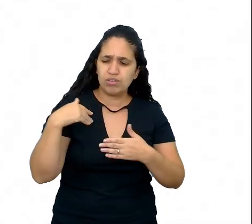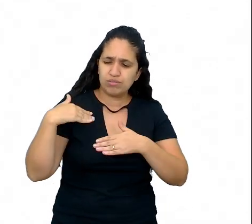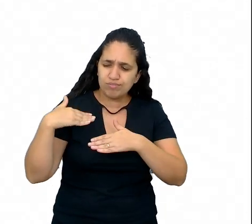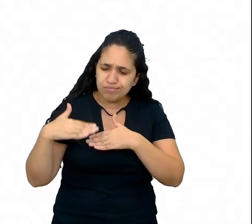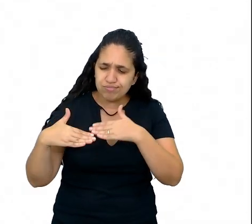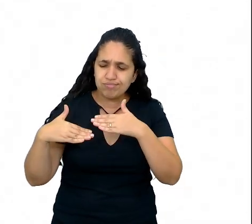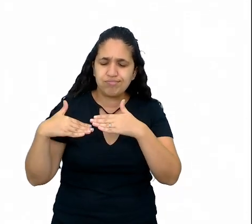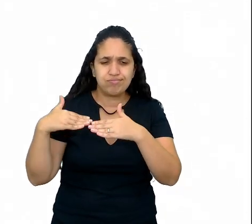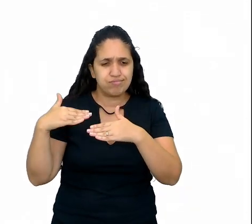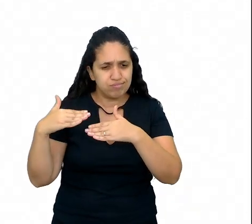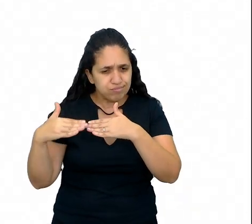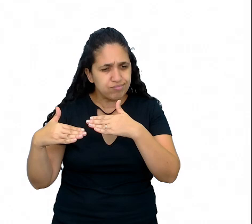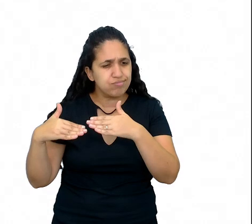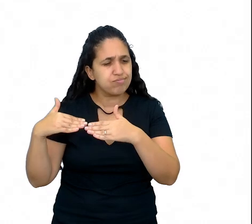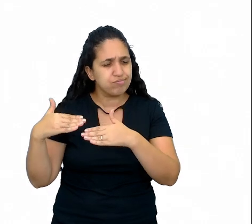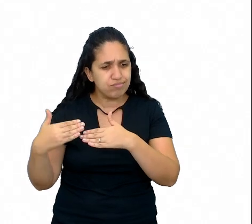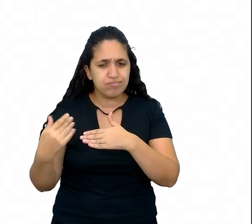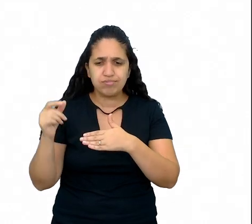processo